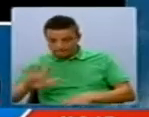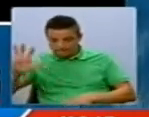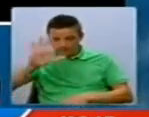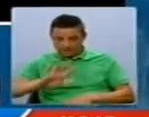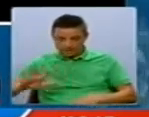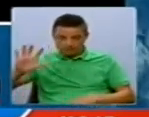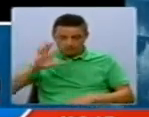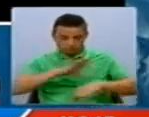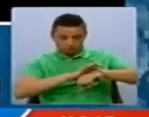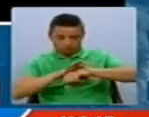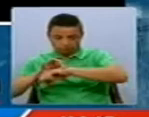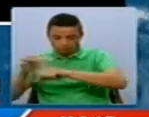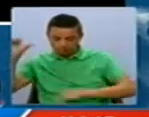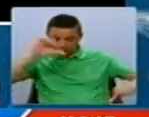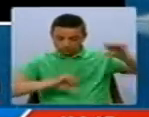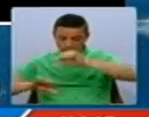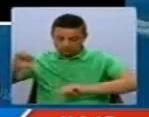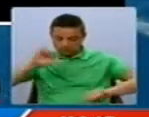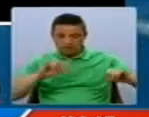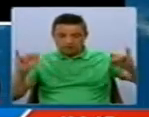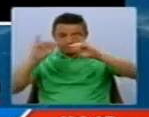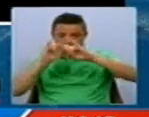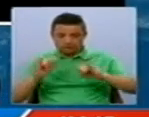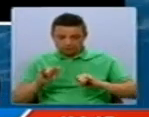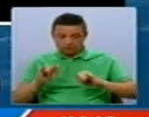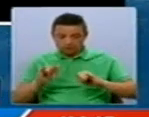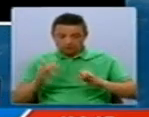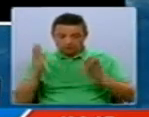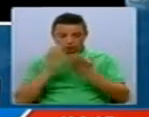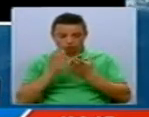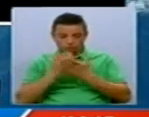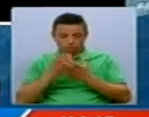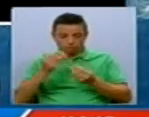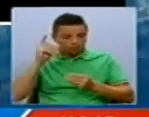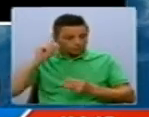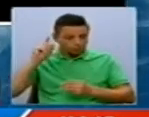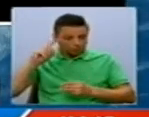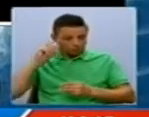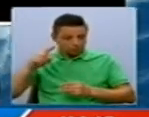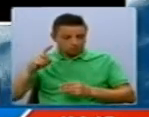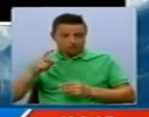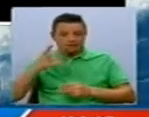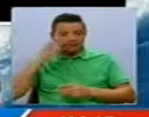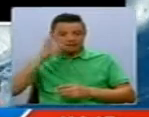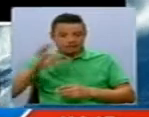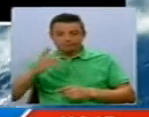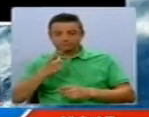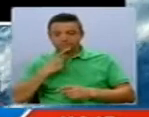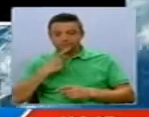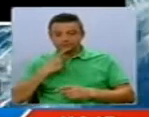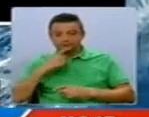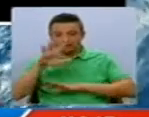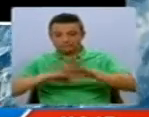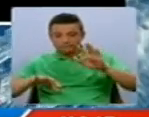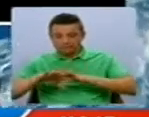uma visita guiada aos laboratórios da Estação Espacial Internacional, este tipo de estudos são fundamentais para nós tentarmos perceber como é que é feita